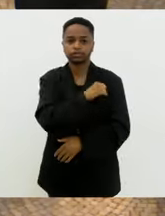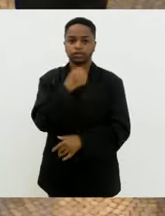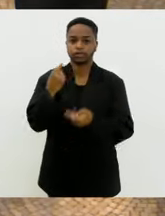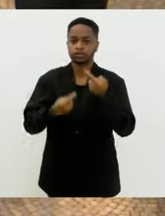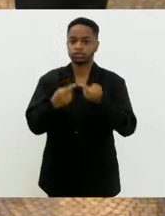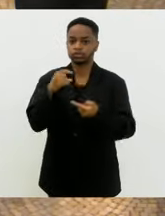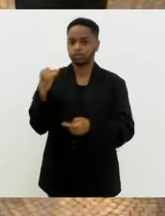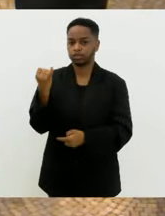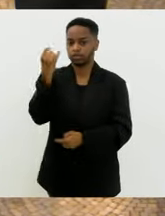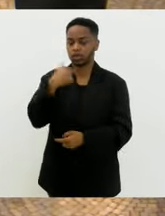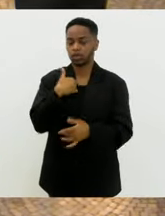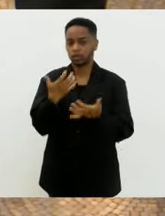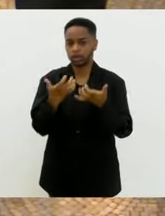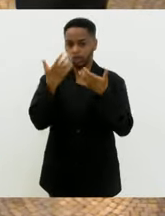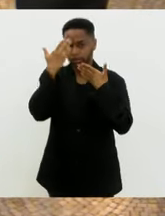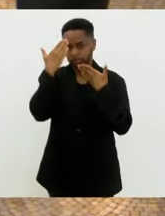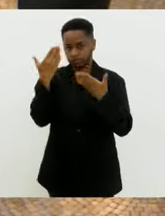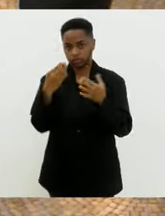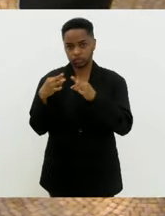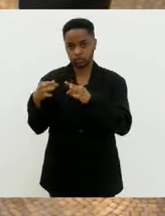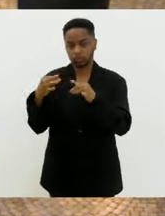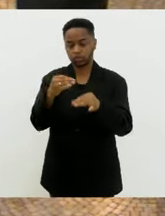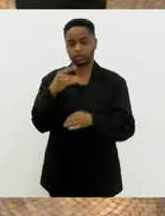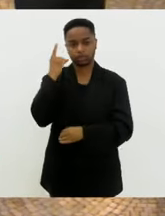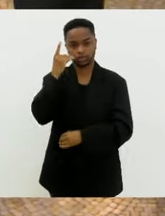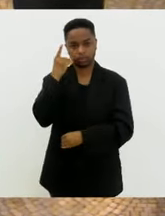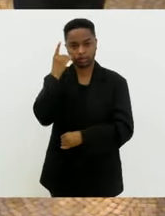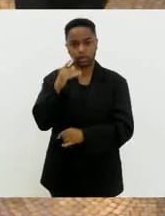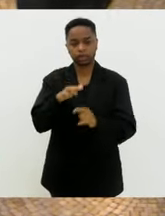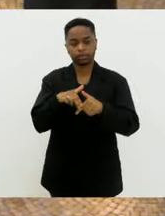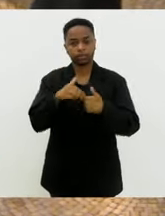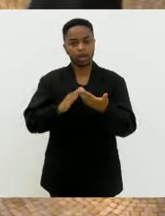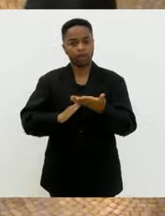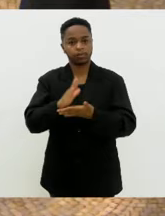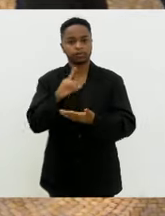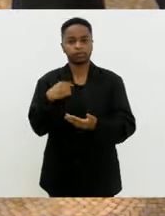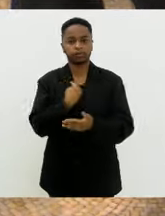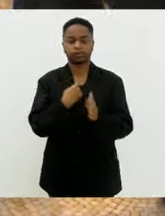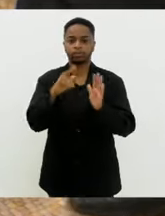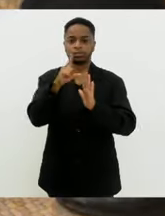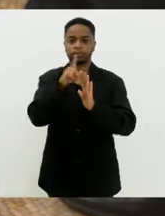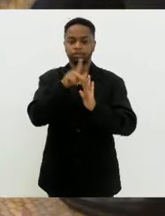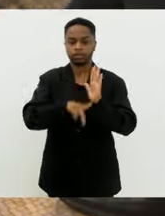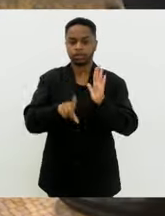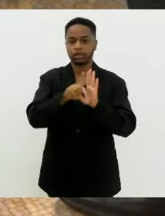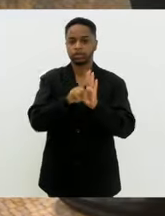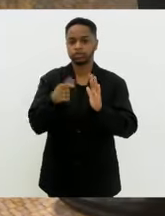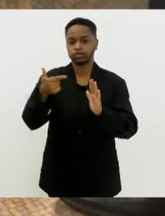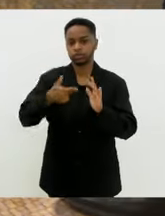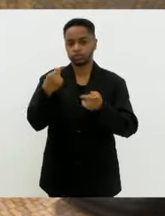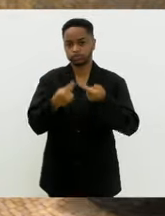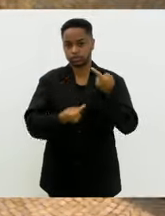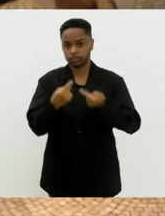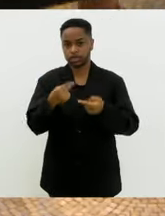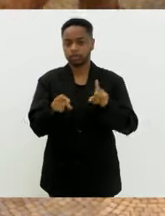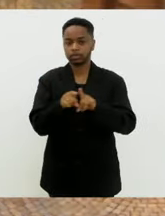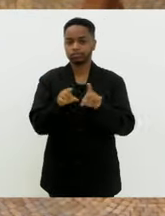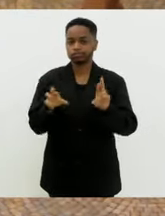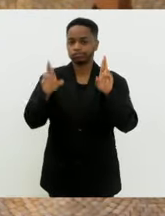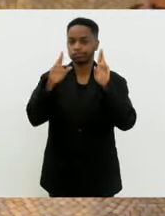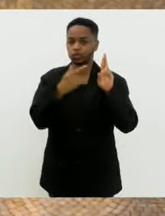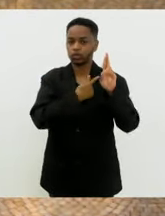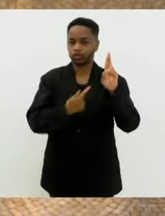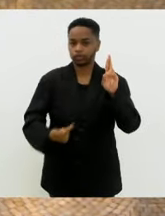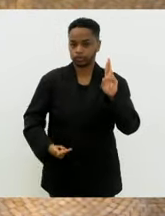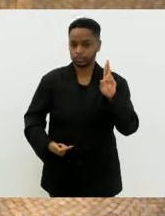quero agradecer a todos os colegas pela aprovação do nosso projeto em segunda discussão e esperar que o governo do Estado